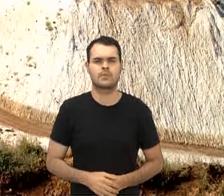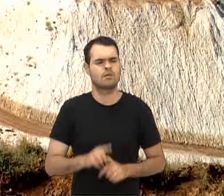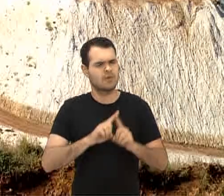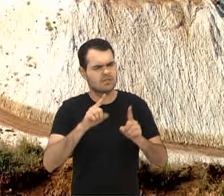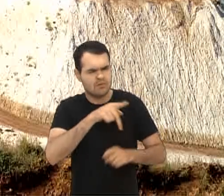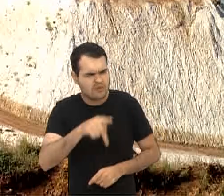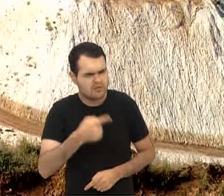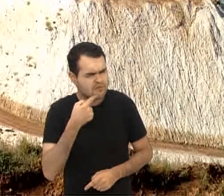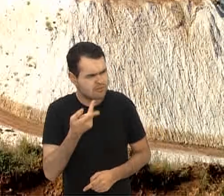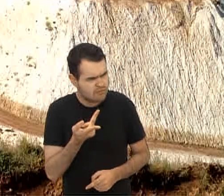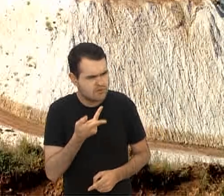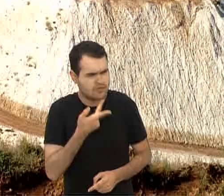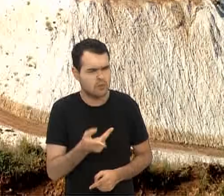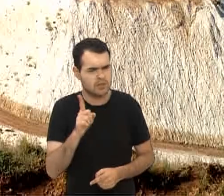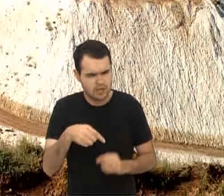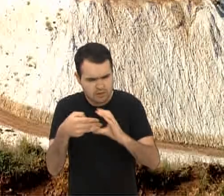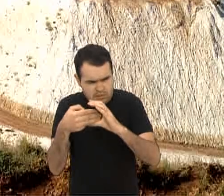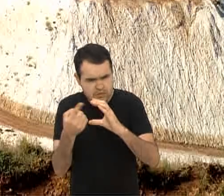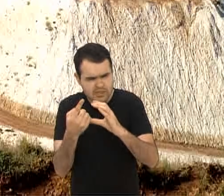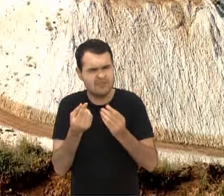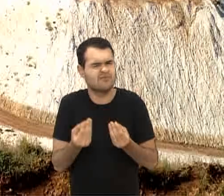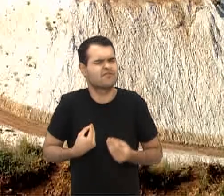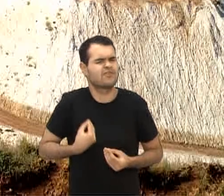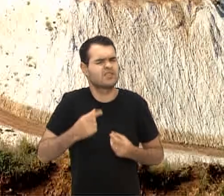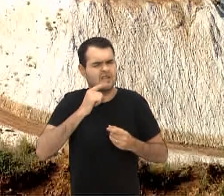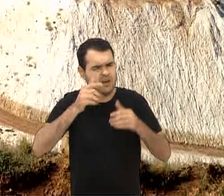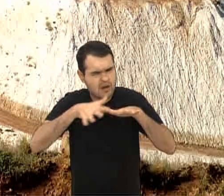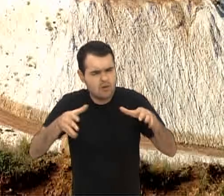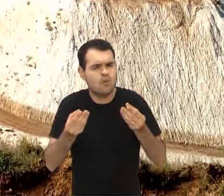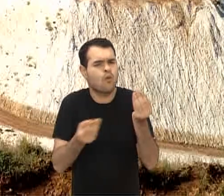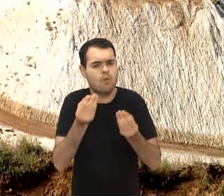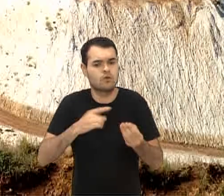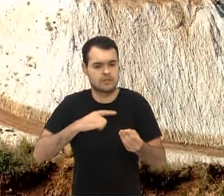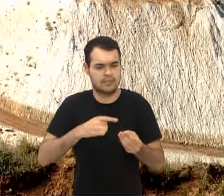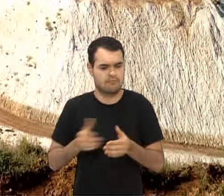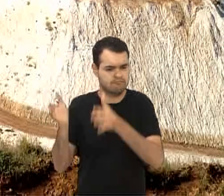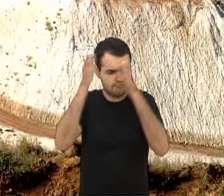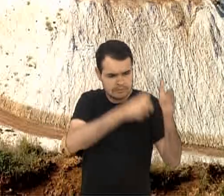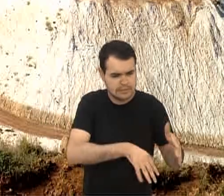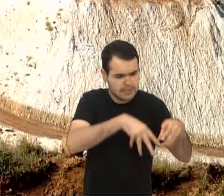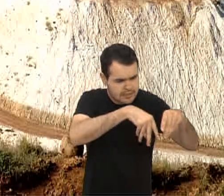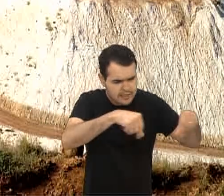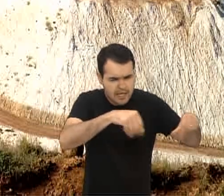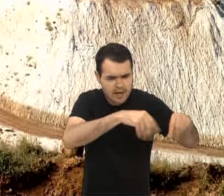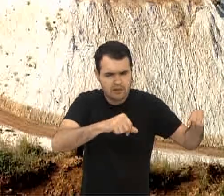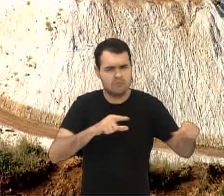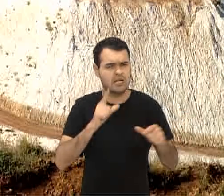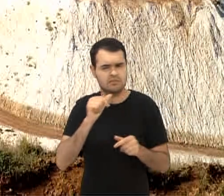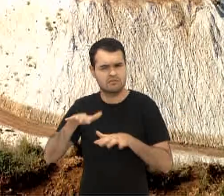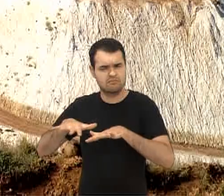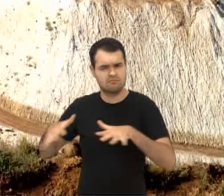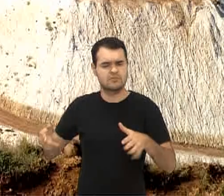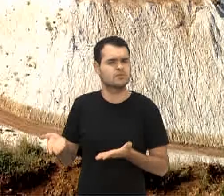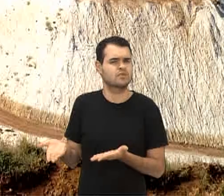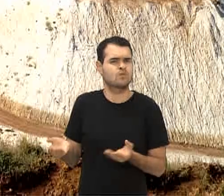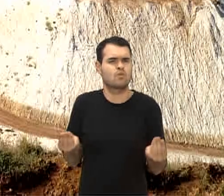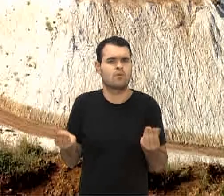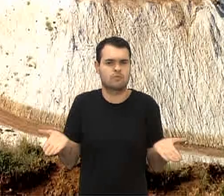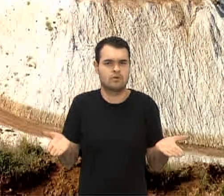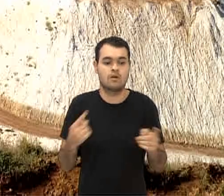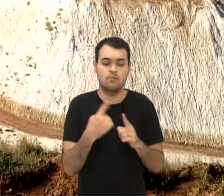não falou que uma alga unicelular vive na água? Como assim você tem uma mina terrestre? Pessoal, por que é terrestre? Porque